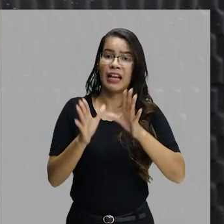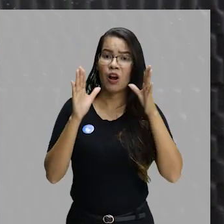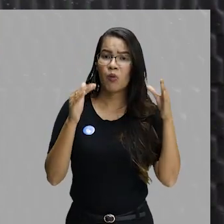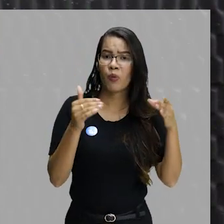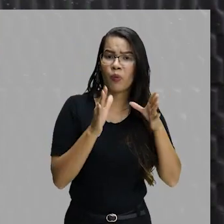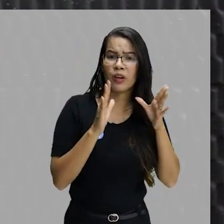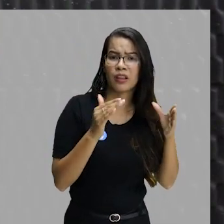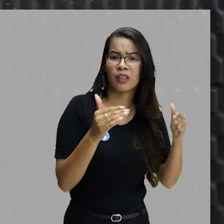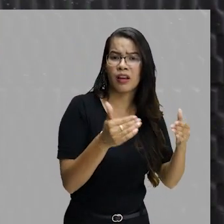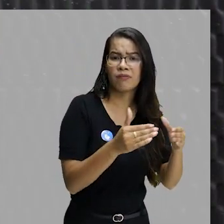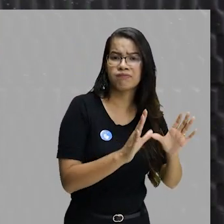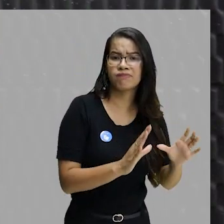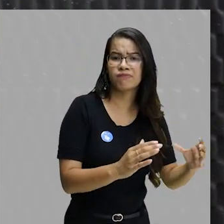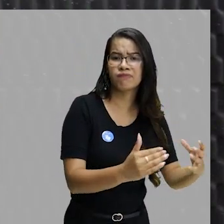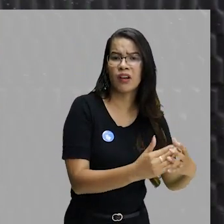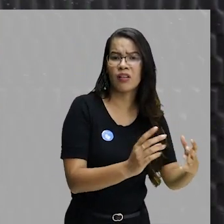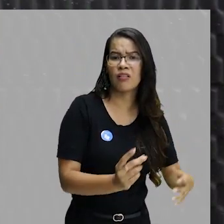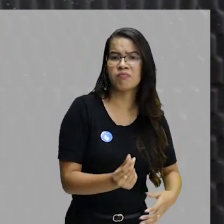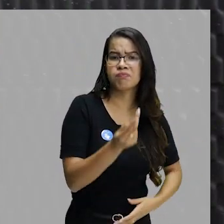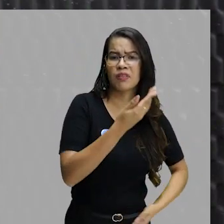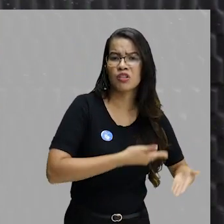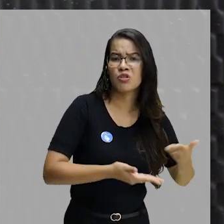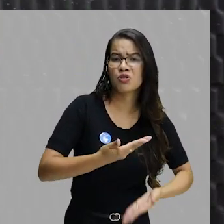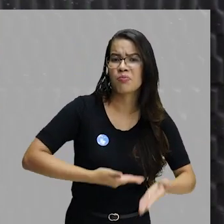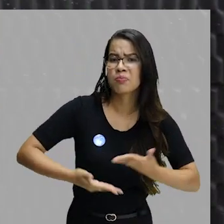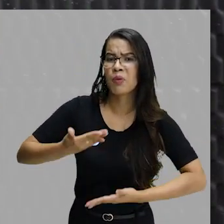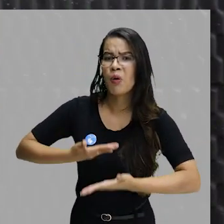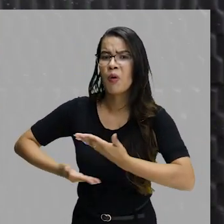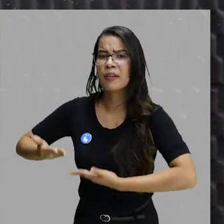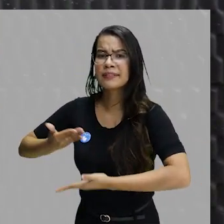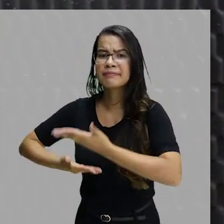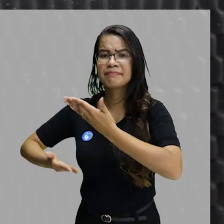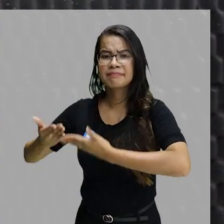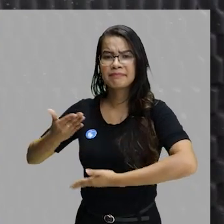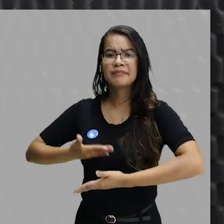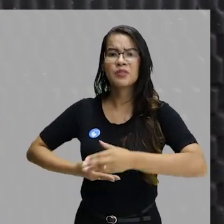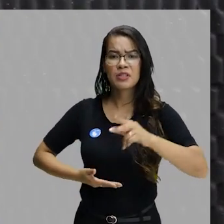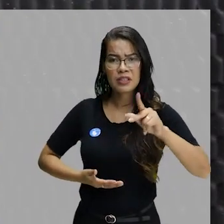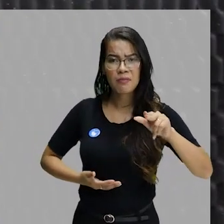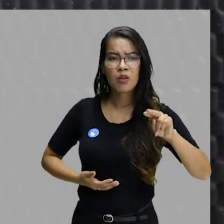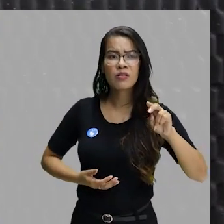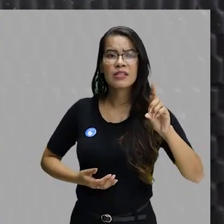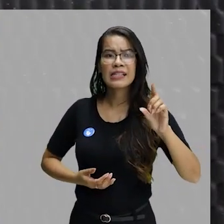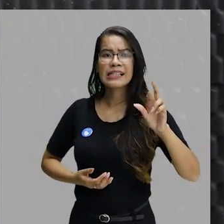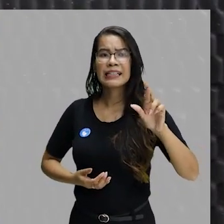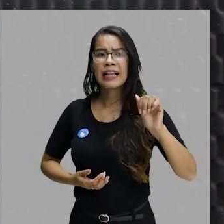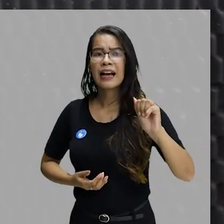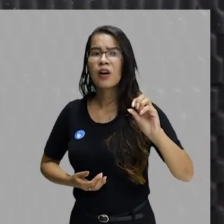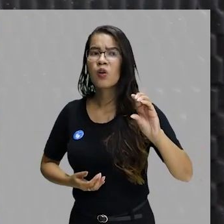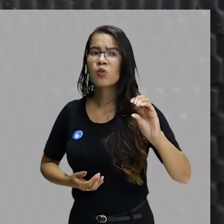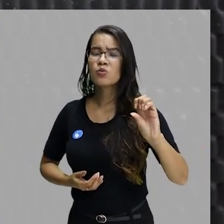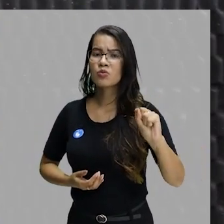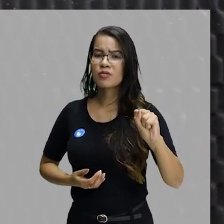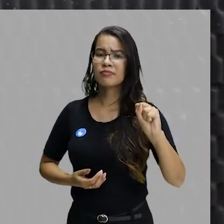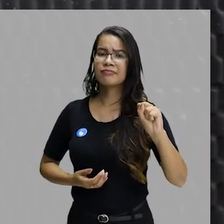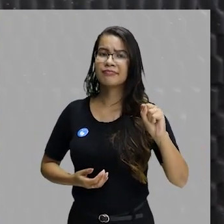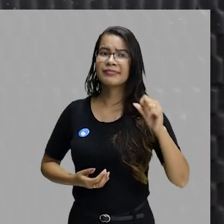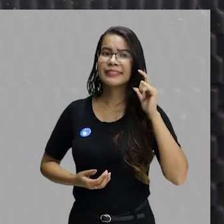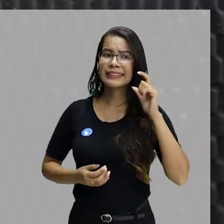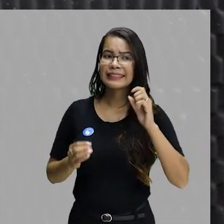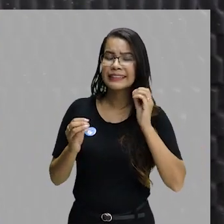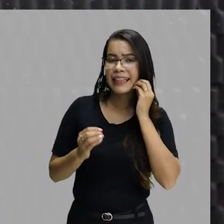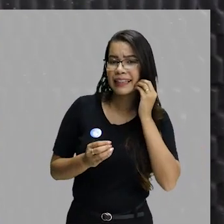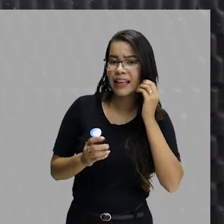de riqueza, distribuindo essa riqueza, que foram propostas dos irmãos Gracos. E o que acontece? Diante de uma estrutura,